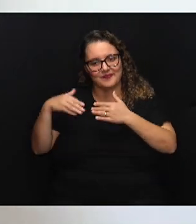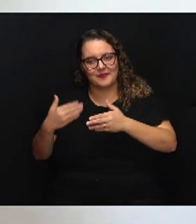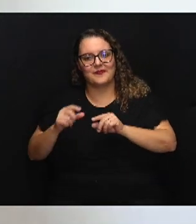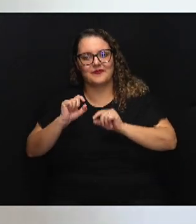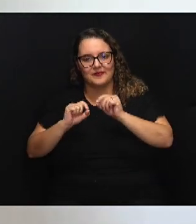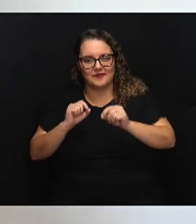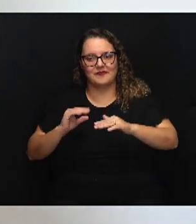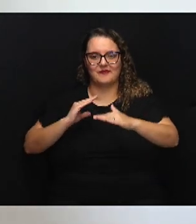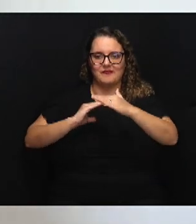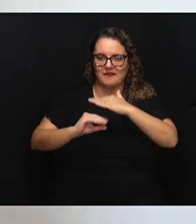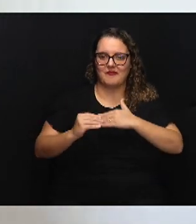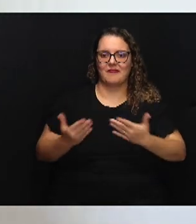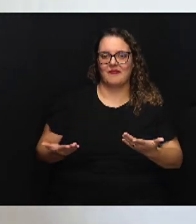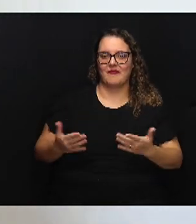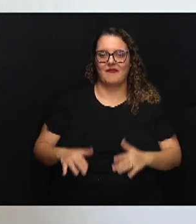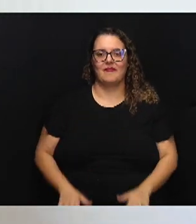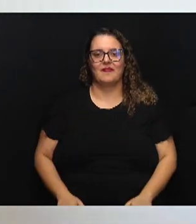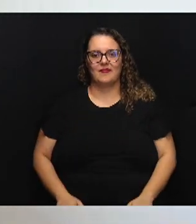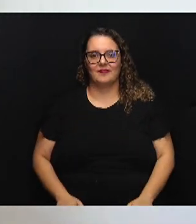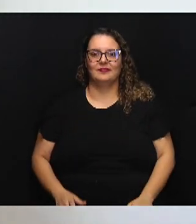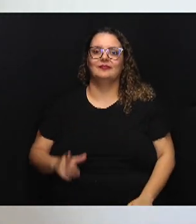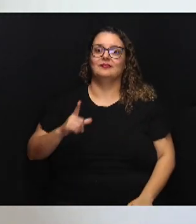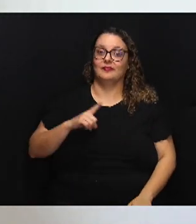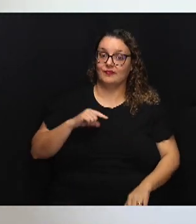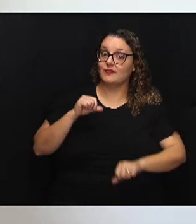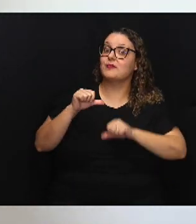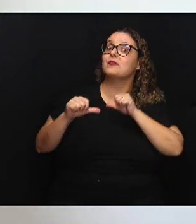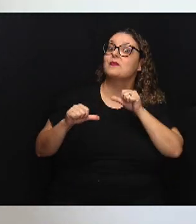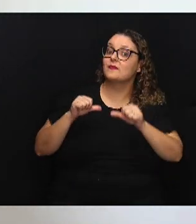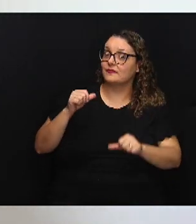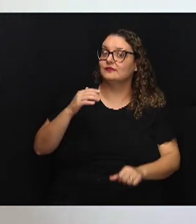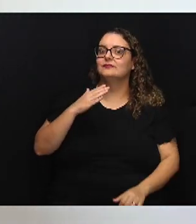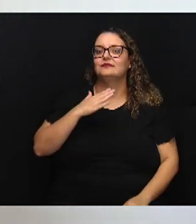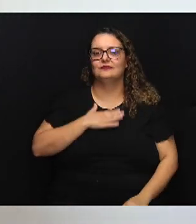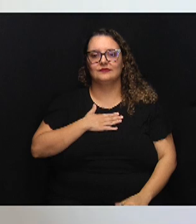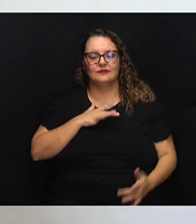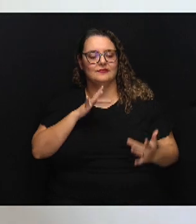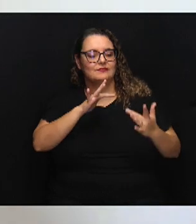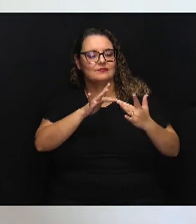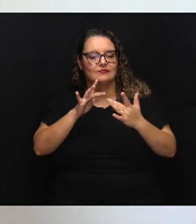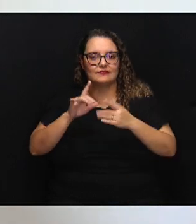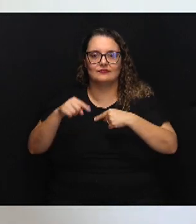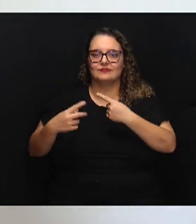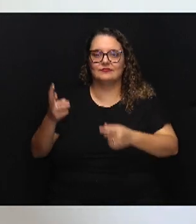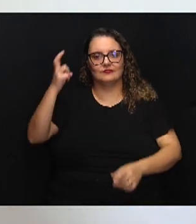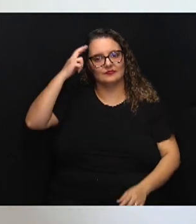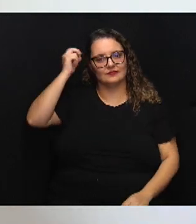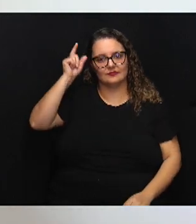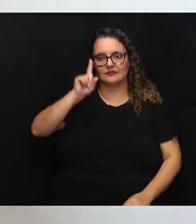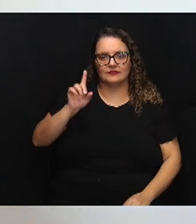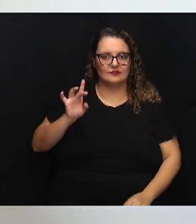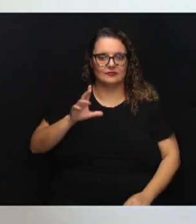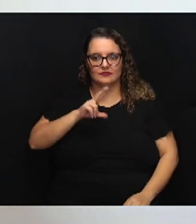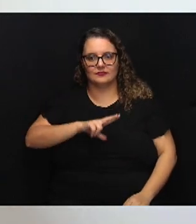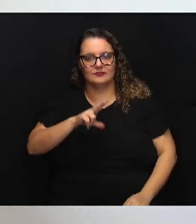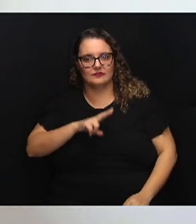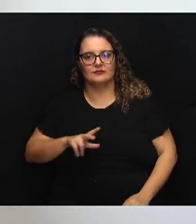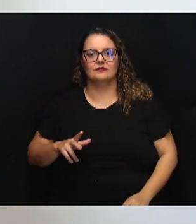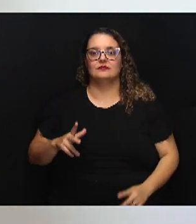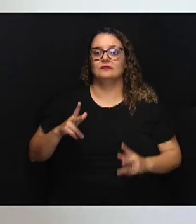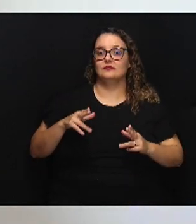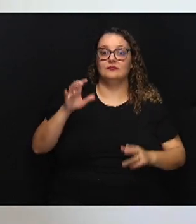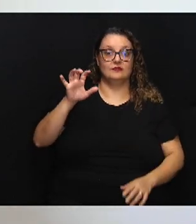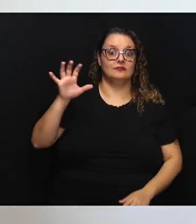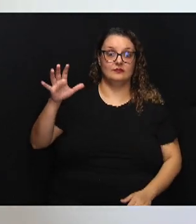é ser um imigrante, né? E tem sido transformador, assim, para mim ter contato com outras culturas, não só a portuguesa, mas como aqui na Europa